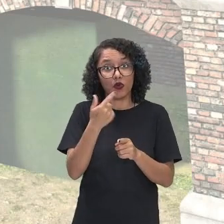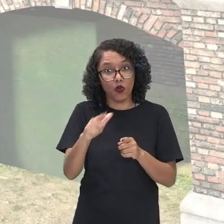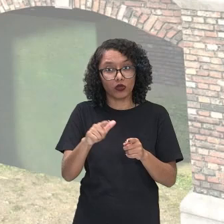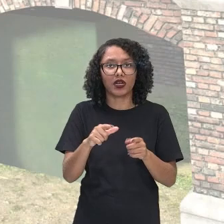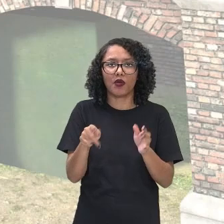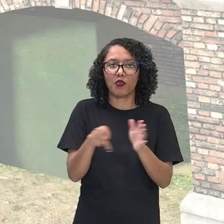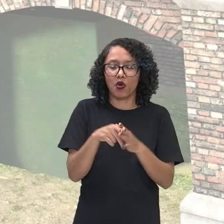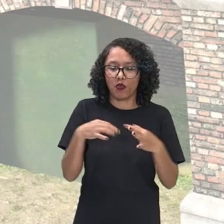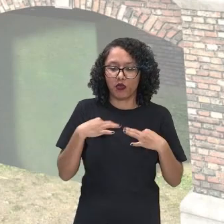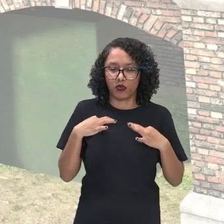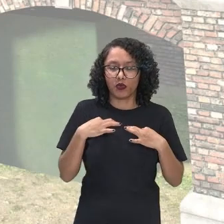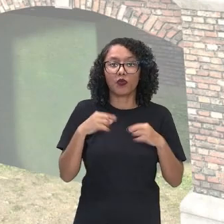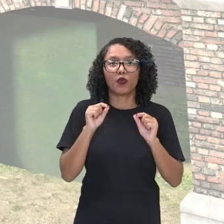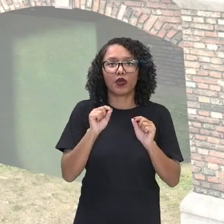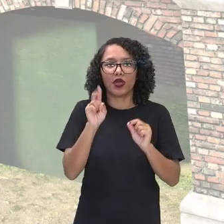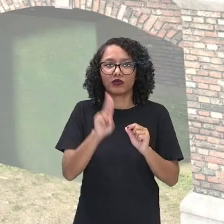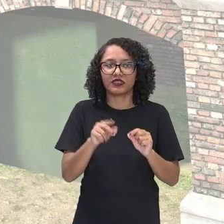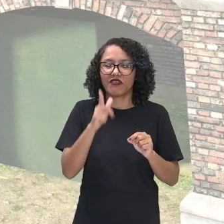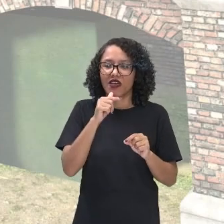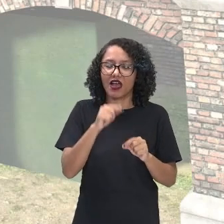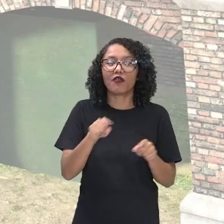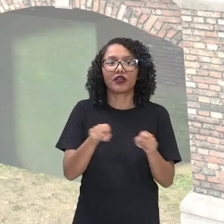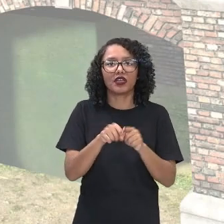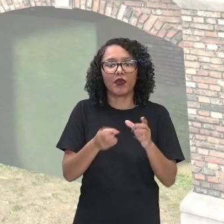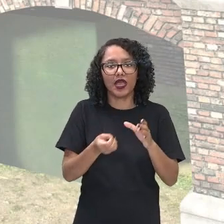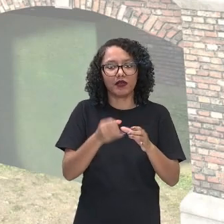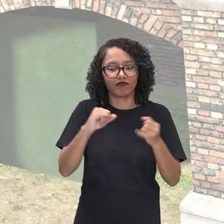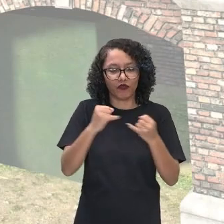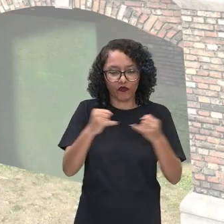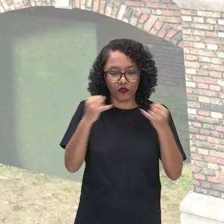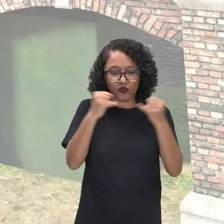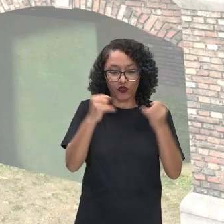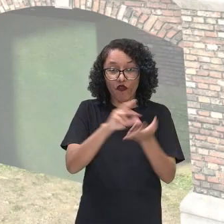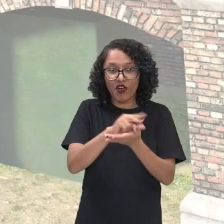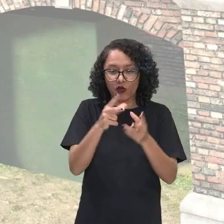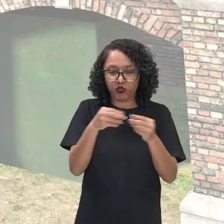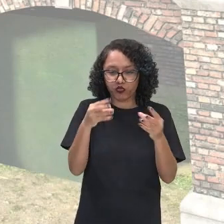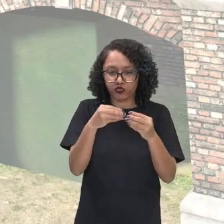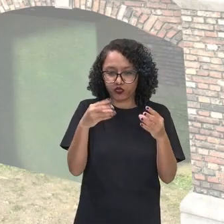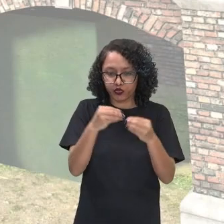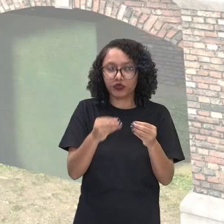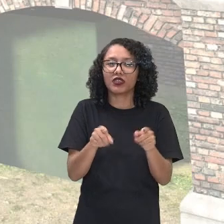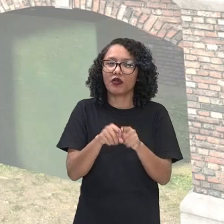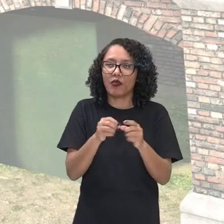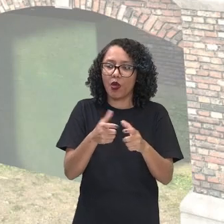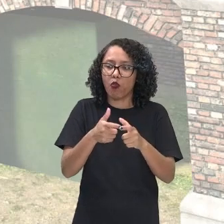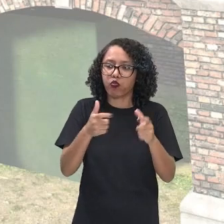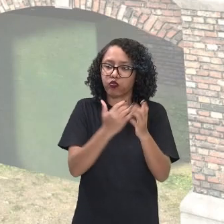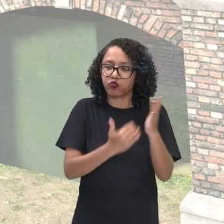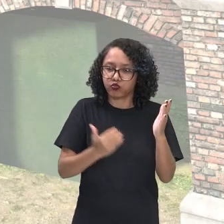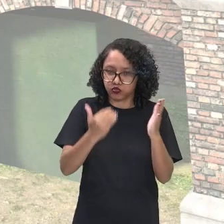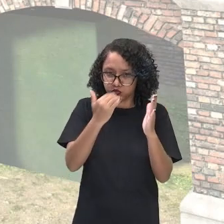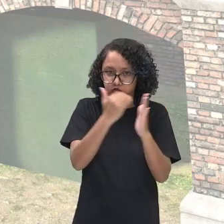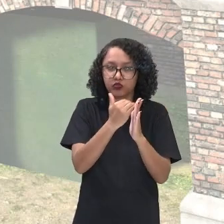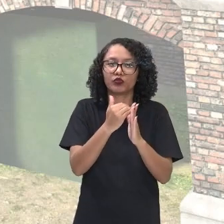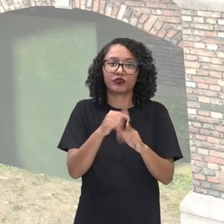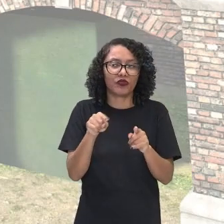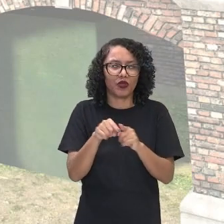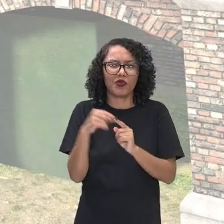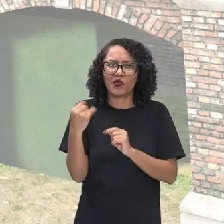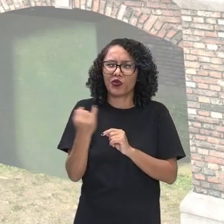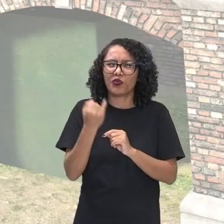água que também aumentou a produção de fios de algodão. Ela foi fundamental na transição da